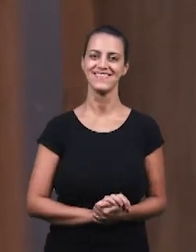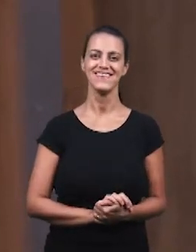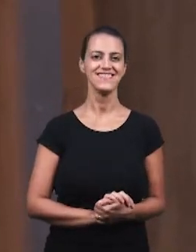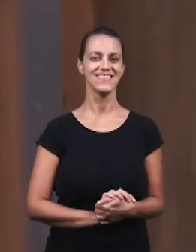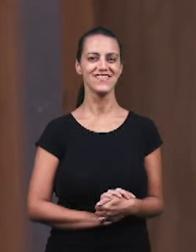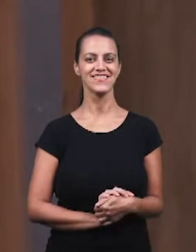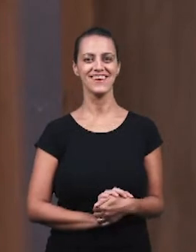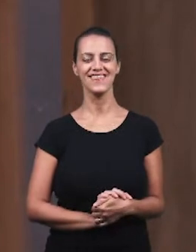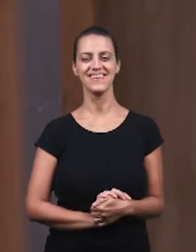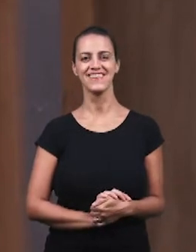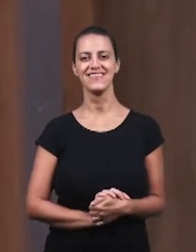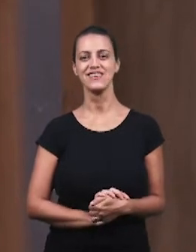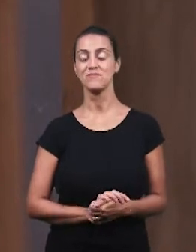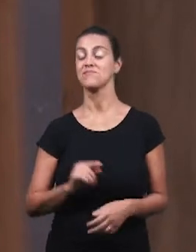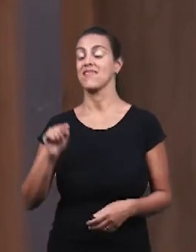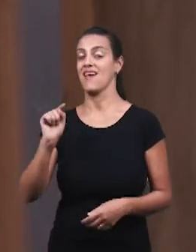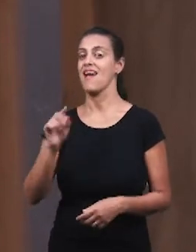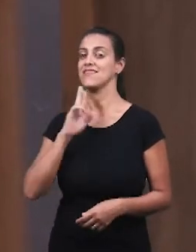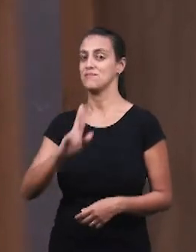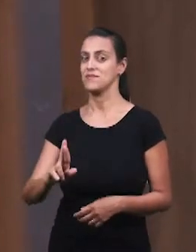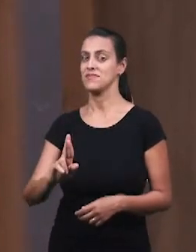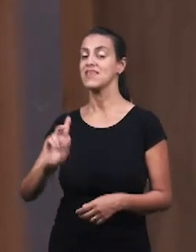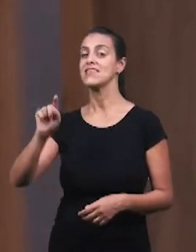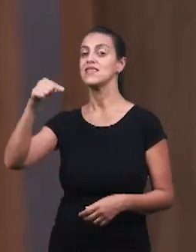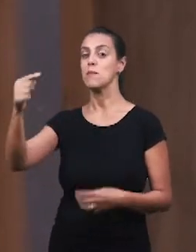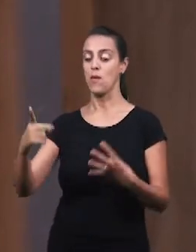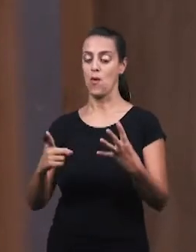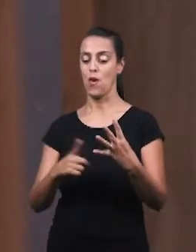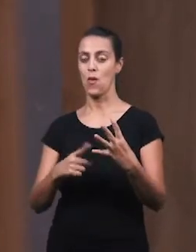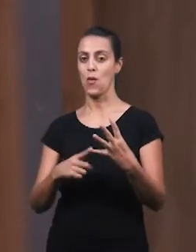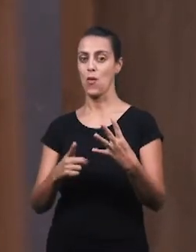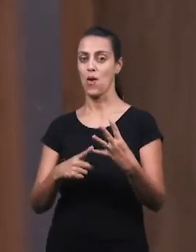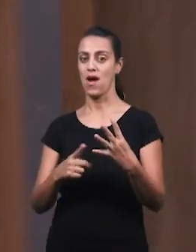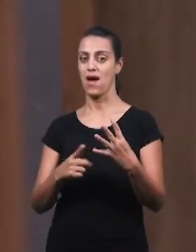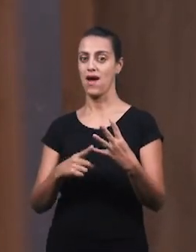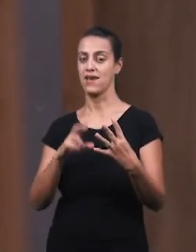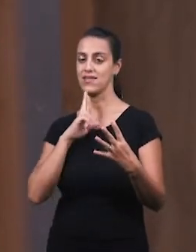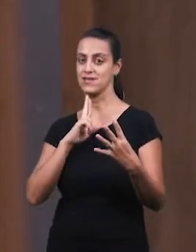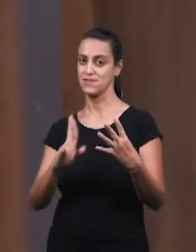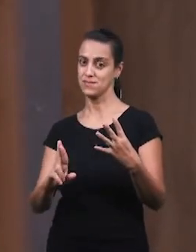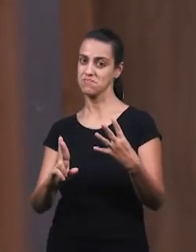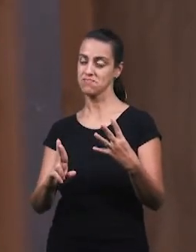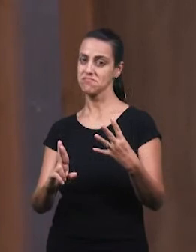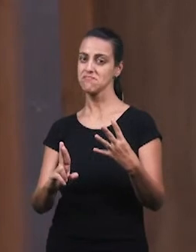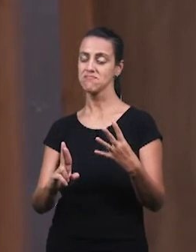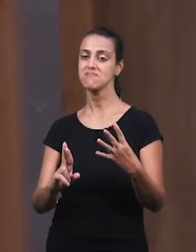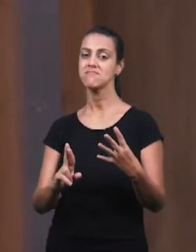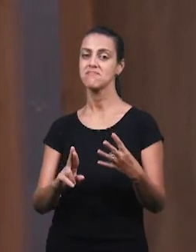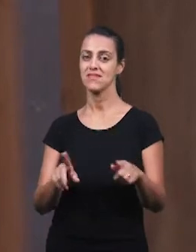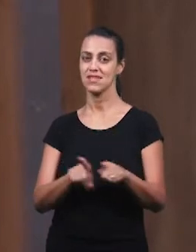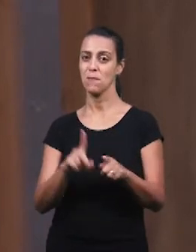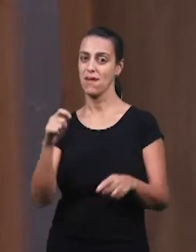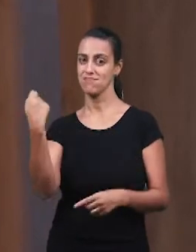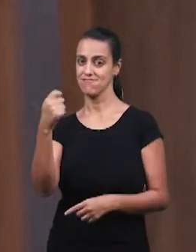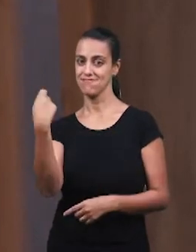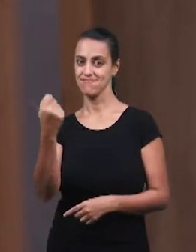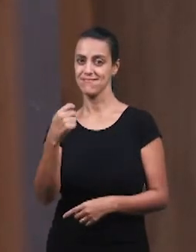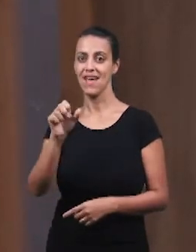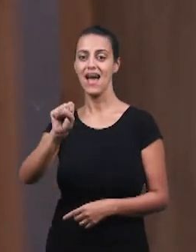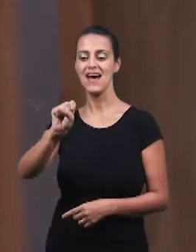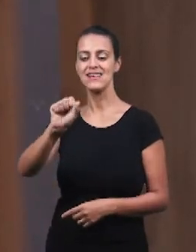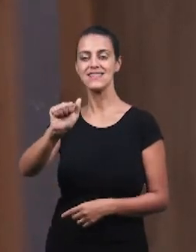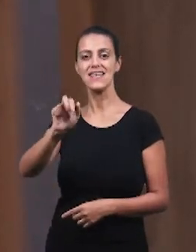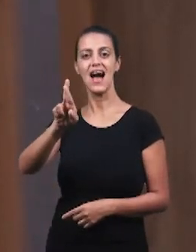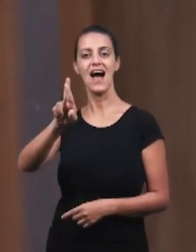ali também ele vai nos dar uma resposta. E uma quarta resposta teremos do Rio Grande do Sul, agora é da